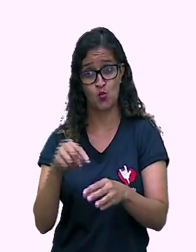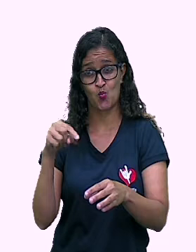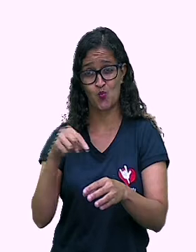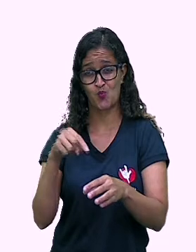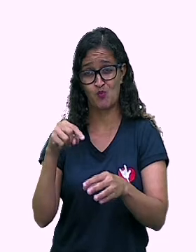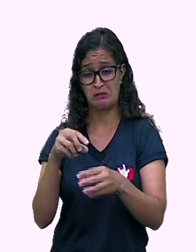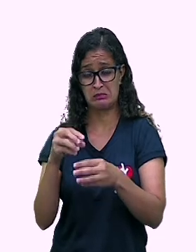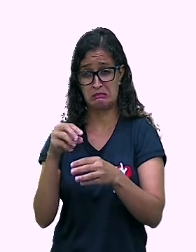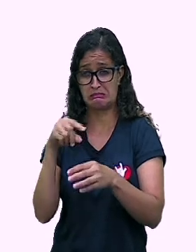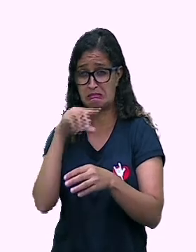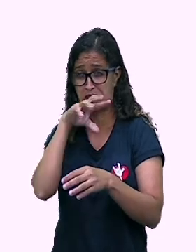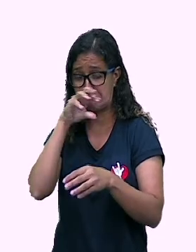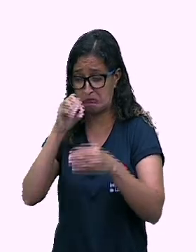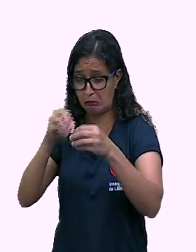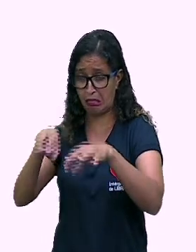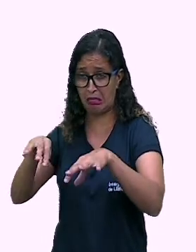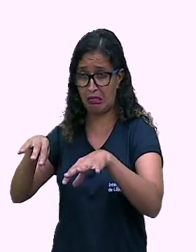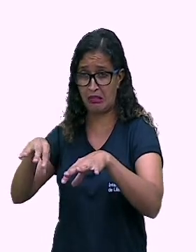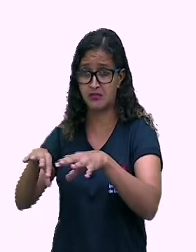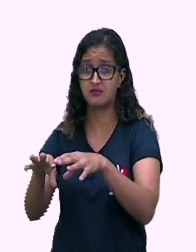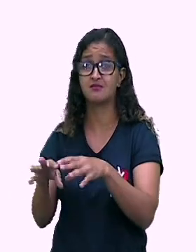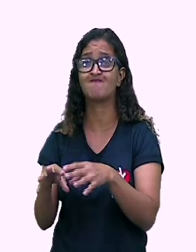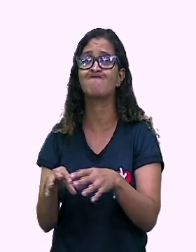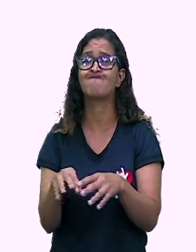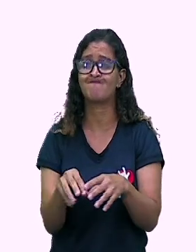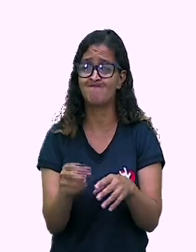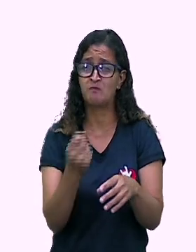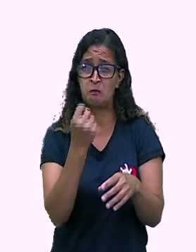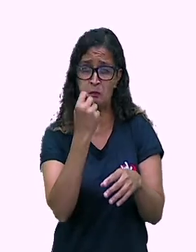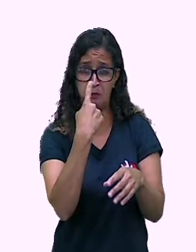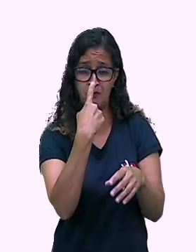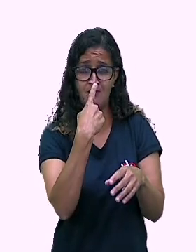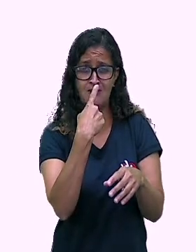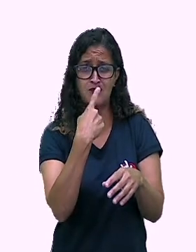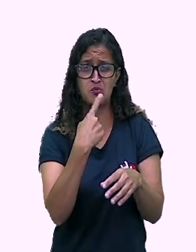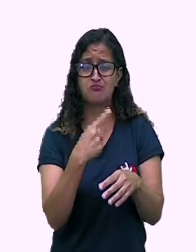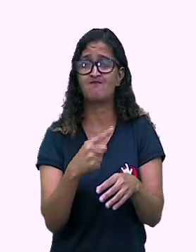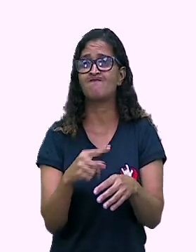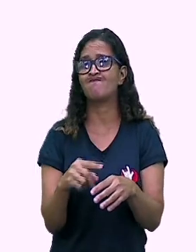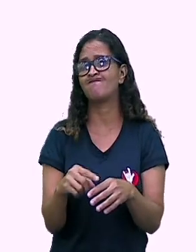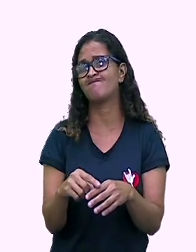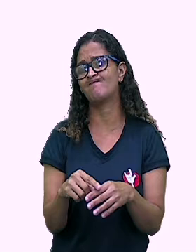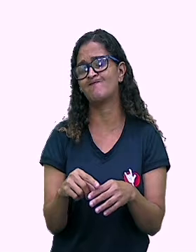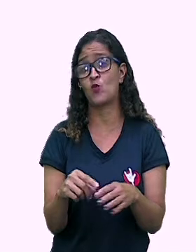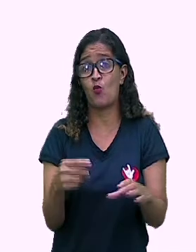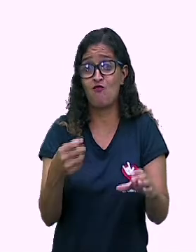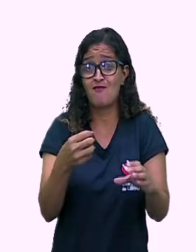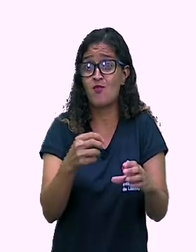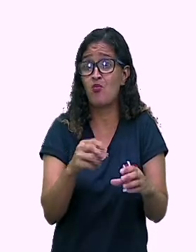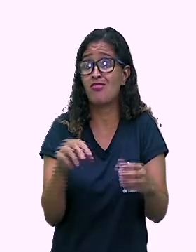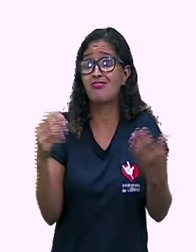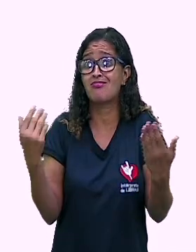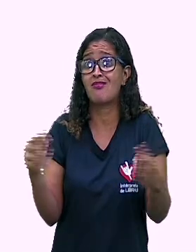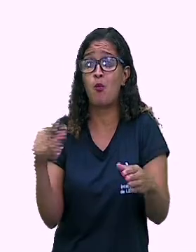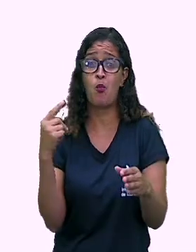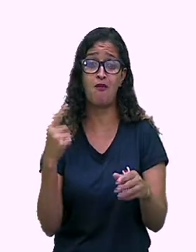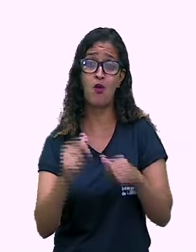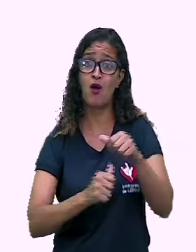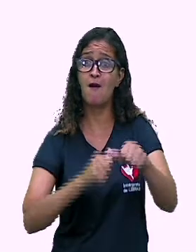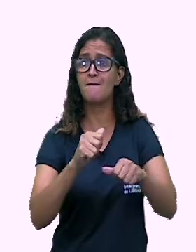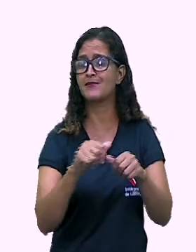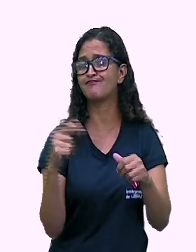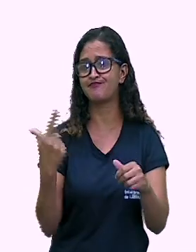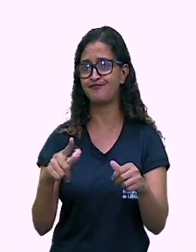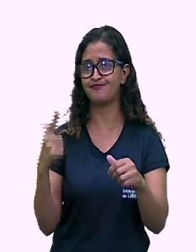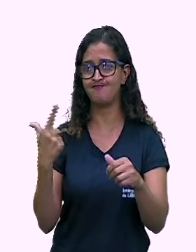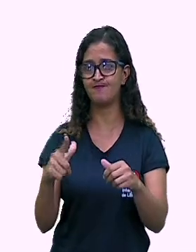estrague, comece a apodrecer e é um fator também irreversível. Falta